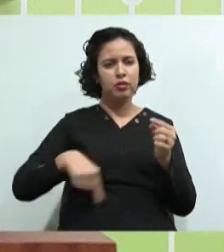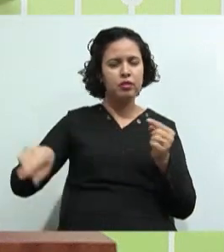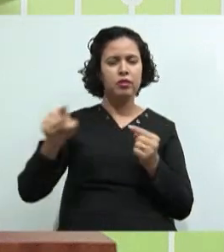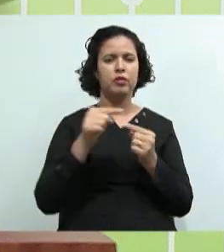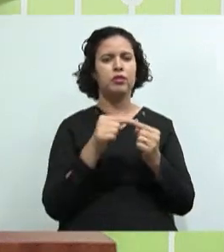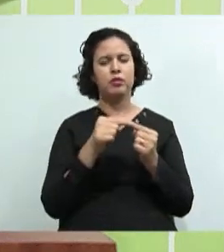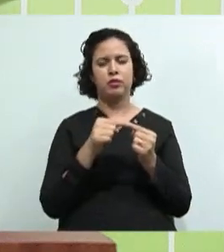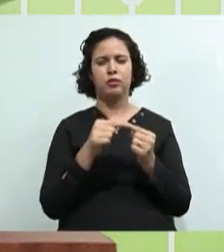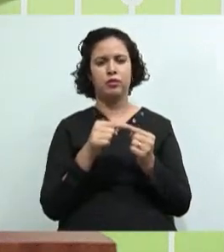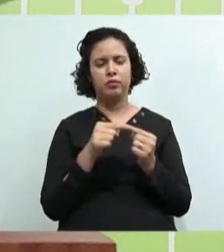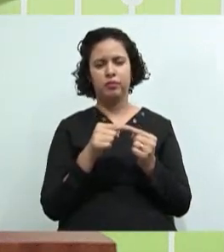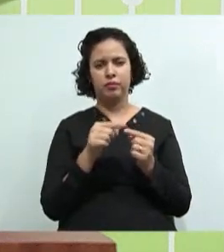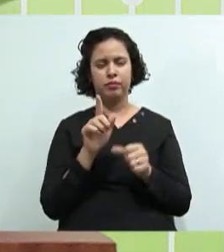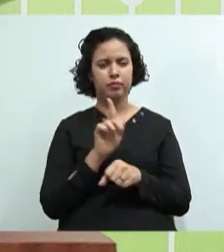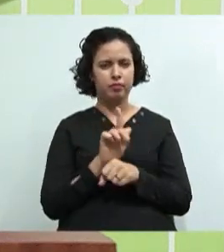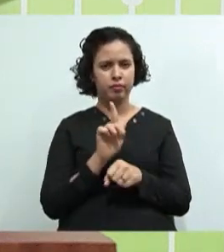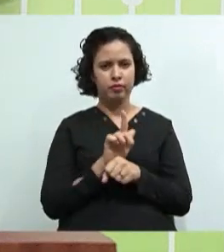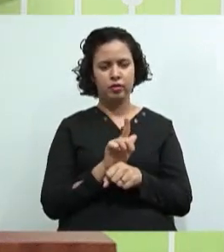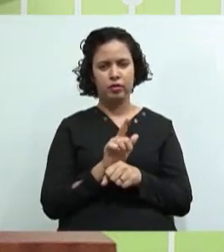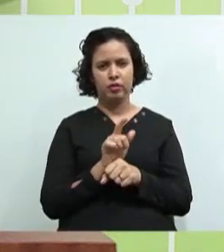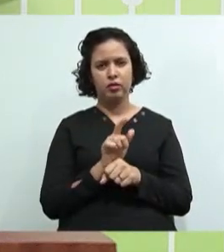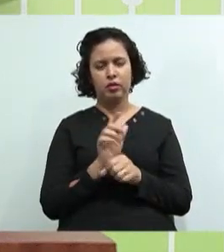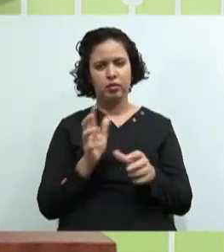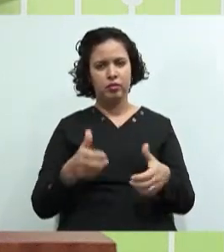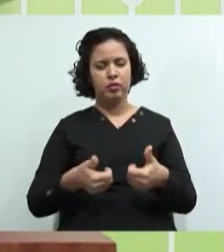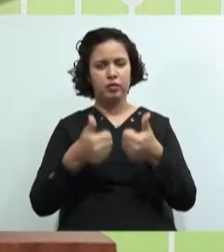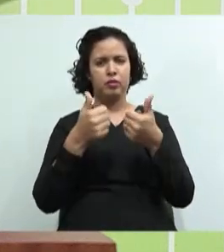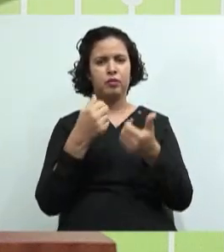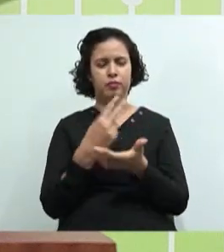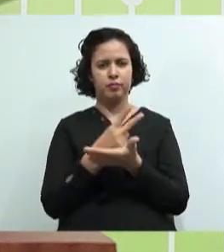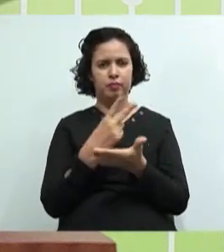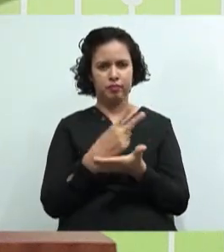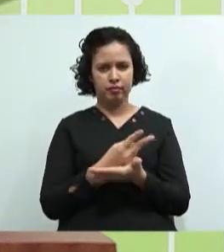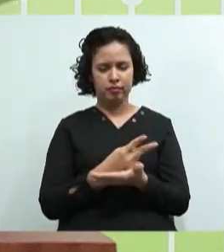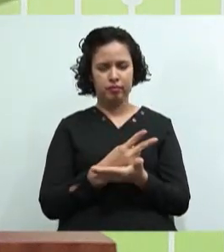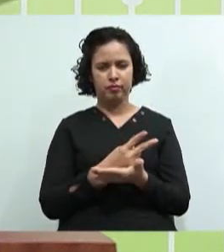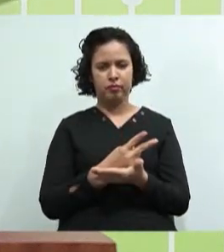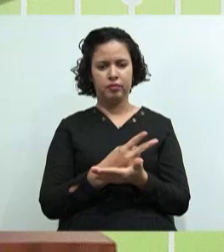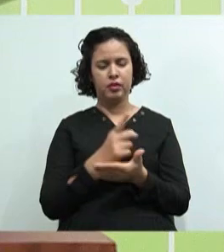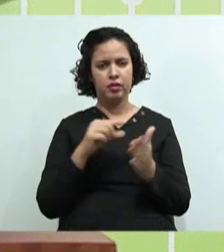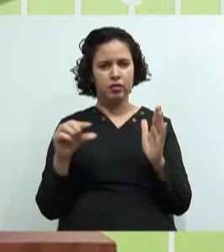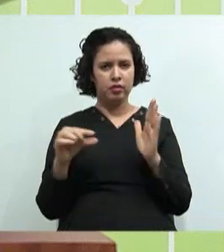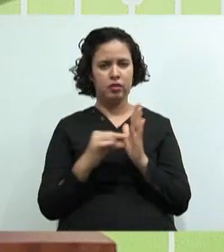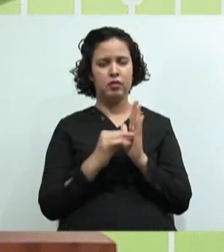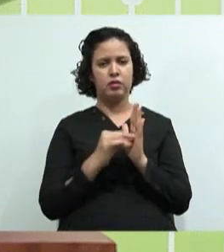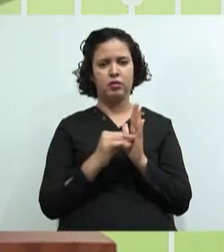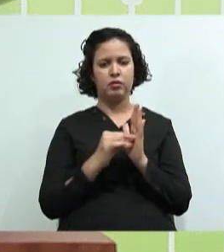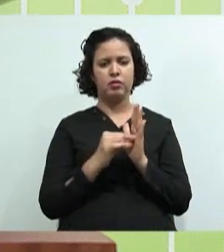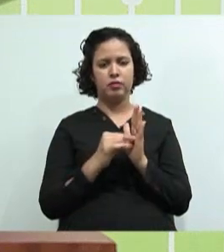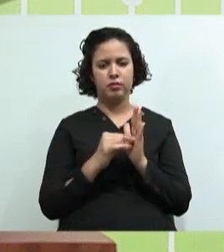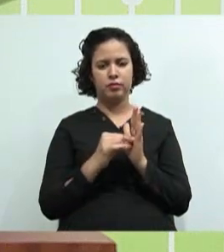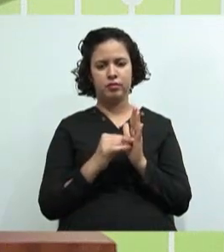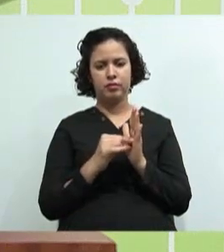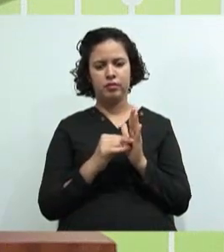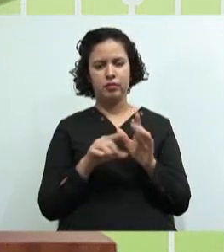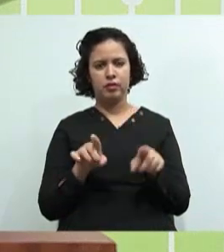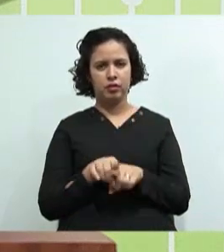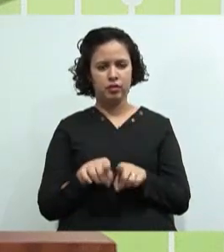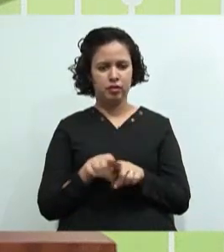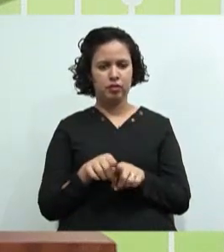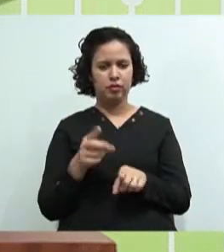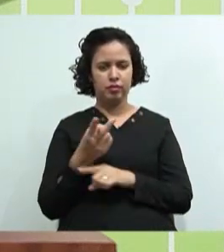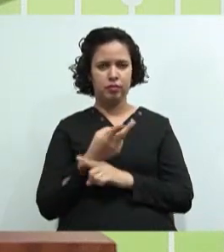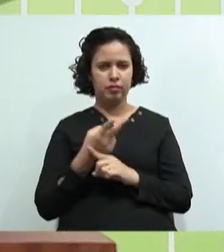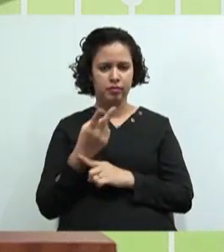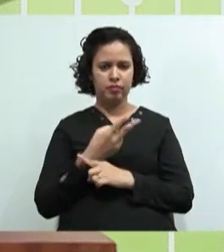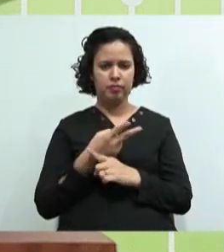ou ciclo de melhoria contínua, PDCA. Tá? É uma ferramenta que eu recomendo para você também buscar aí